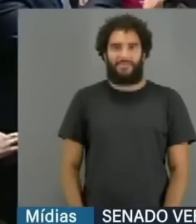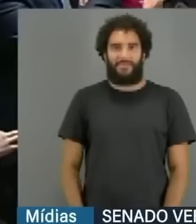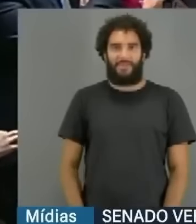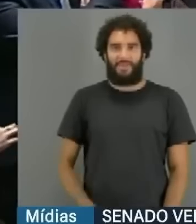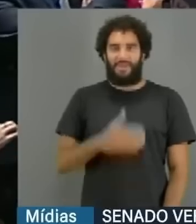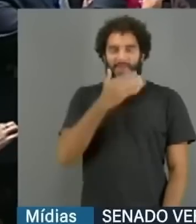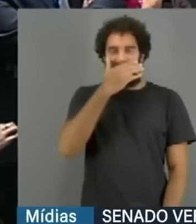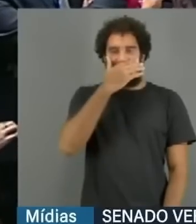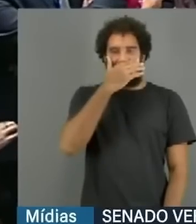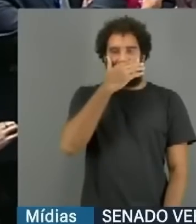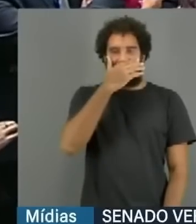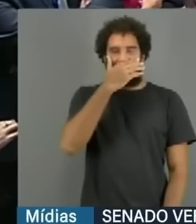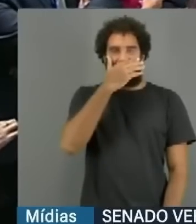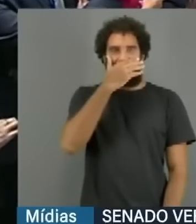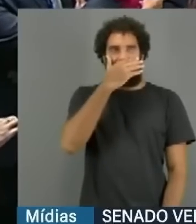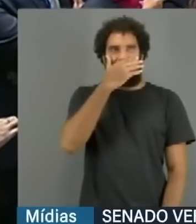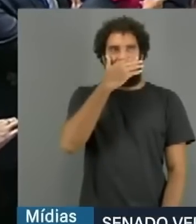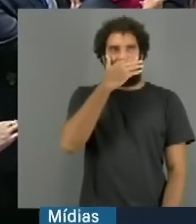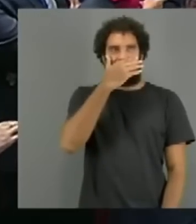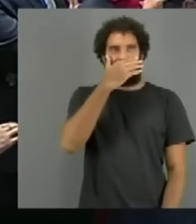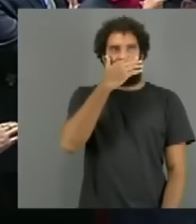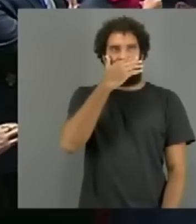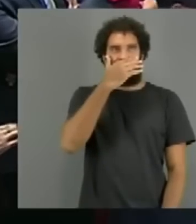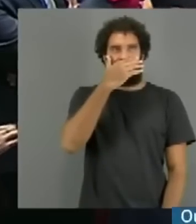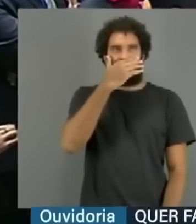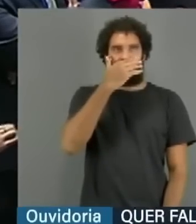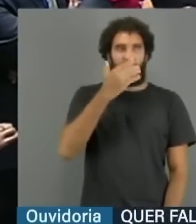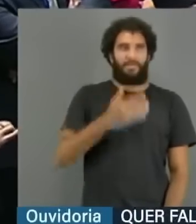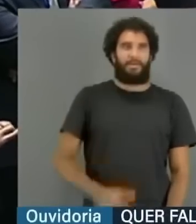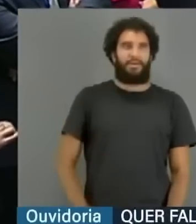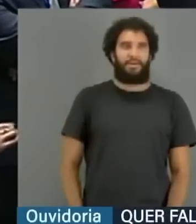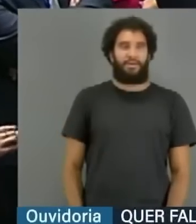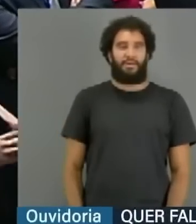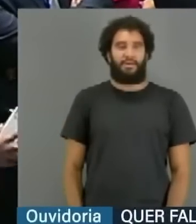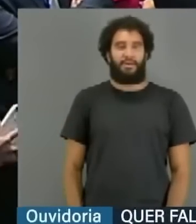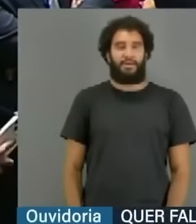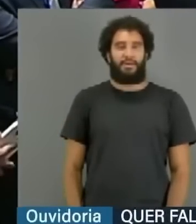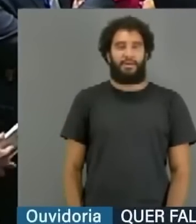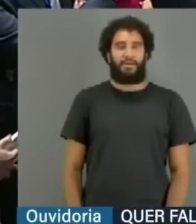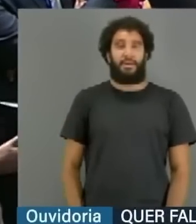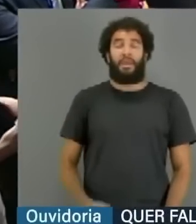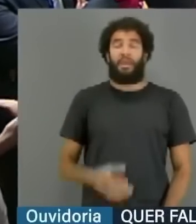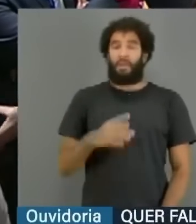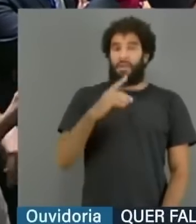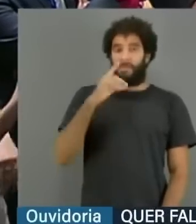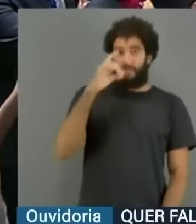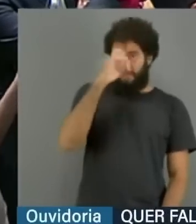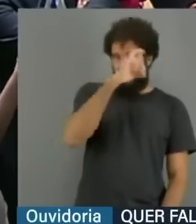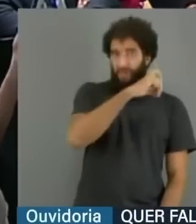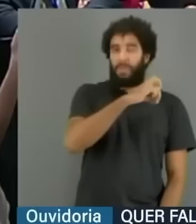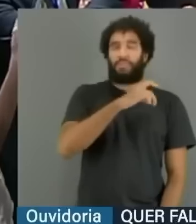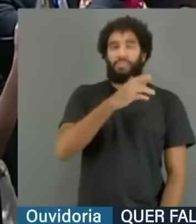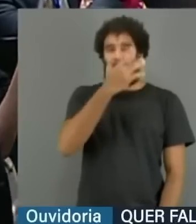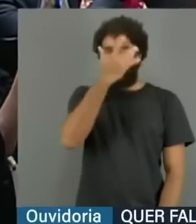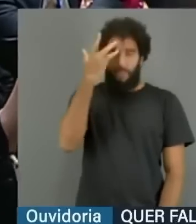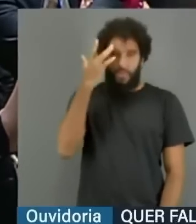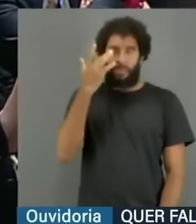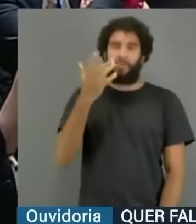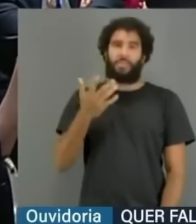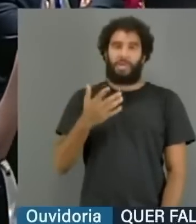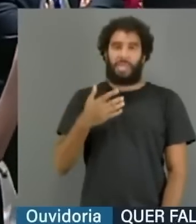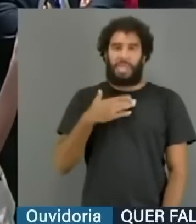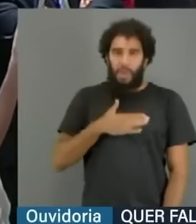sempre sabia que seguiria o caminho da política. E é difícil para alguém que é apaixonado